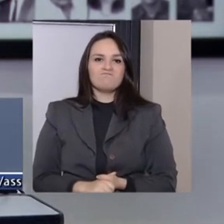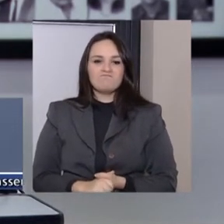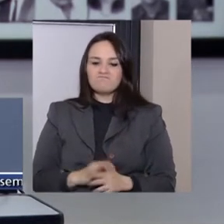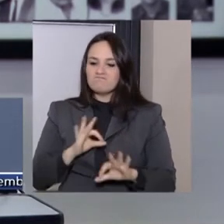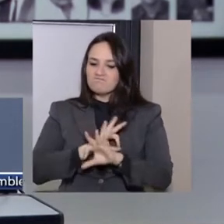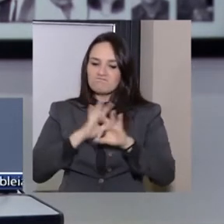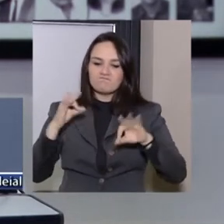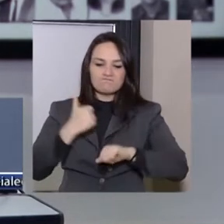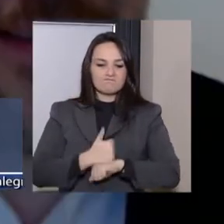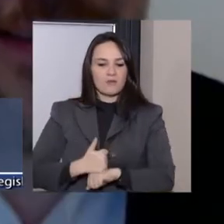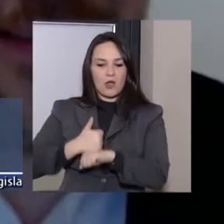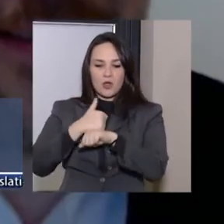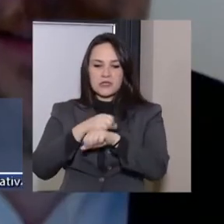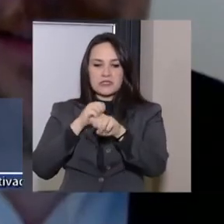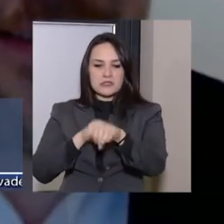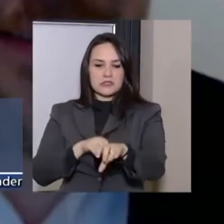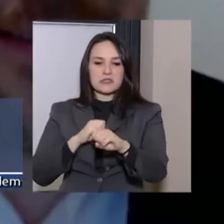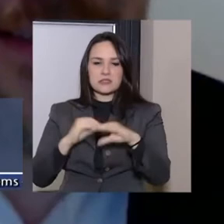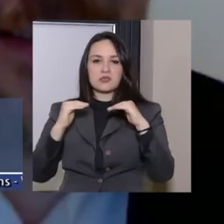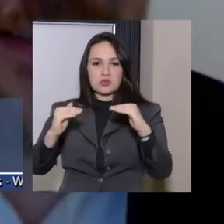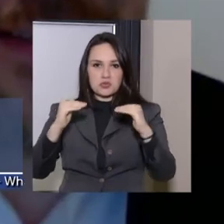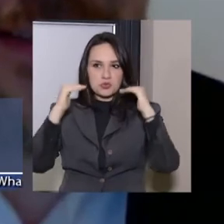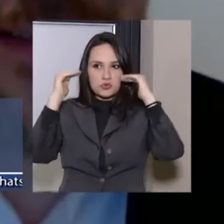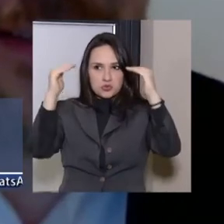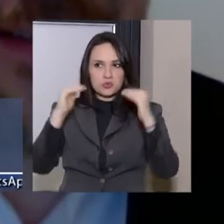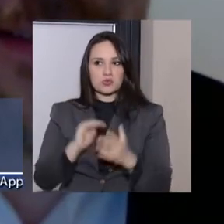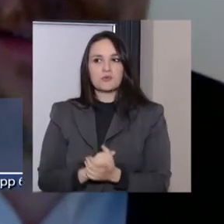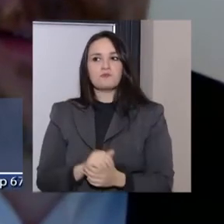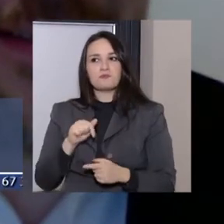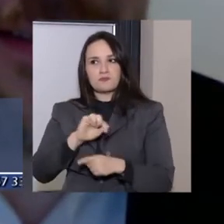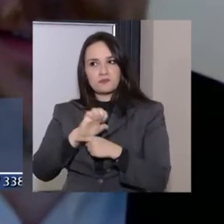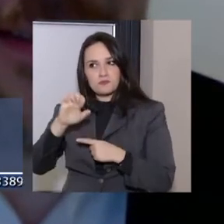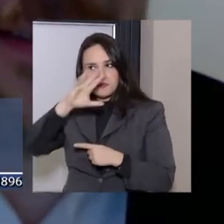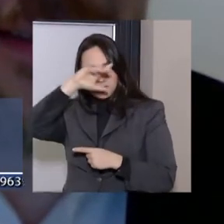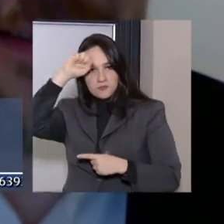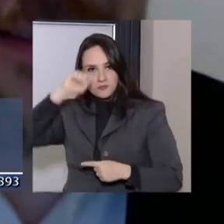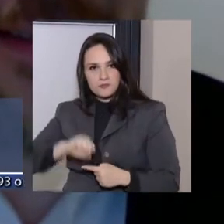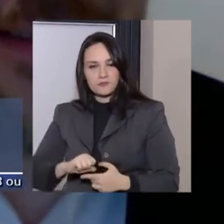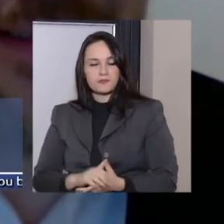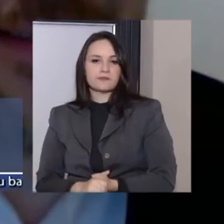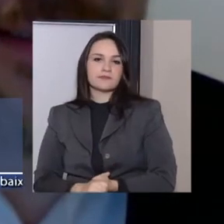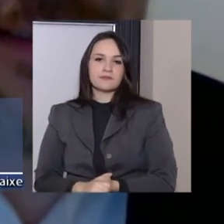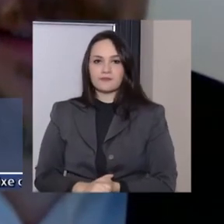qualidade do ensino superior aqui de Mato Grosso do Sul.